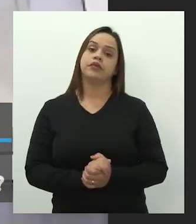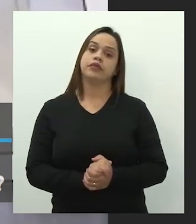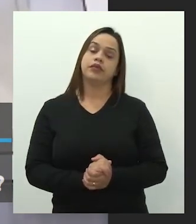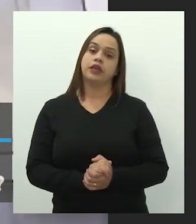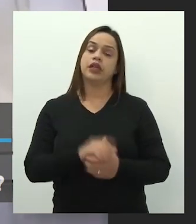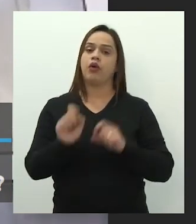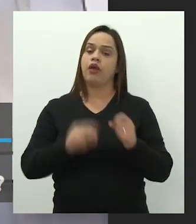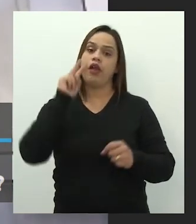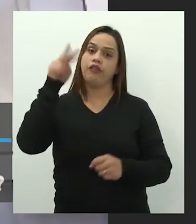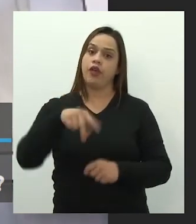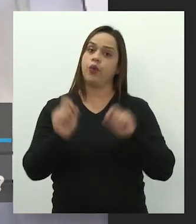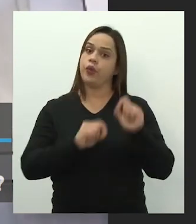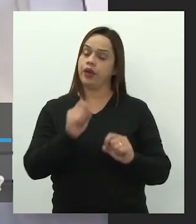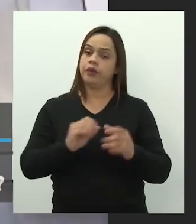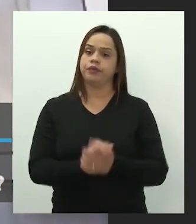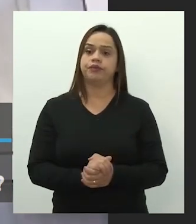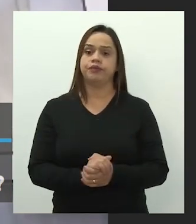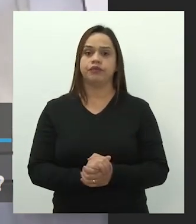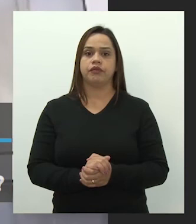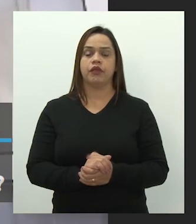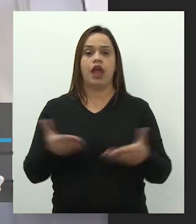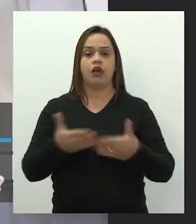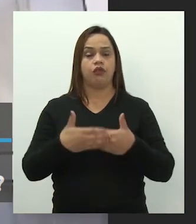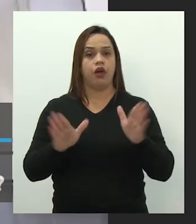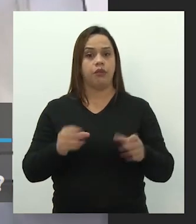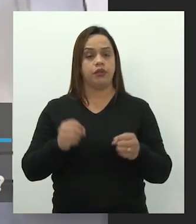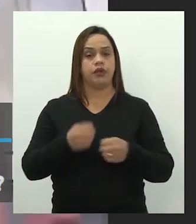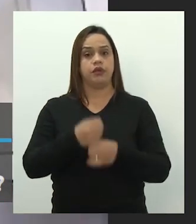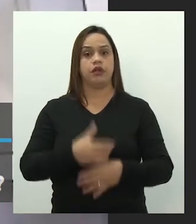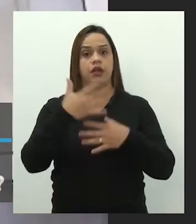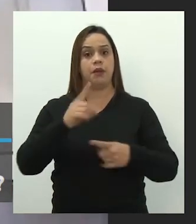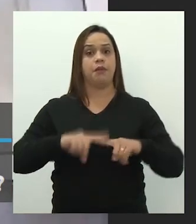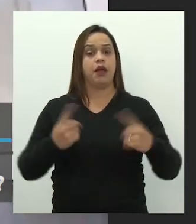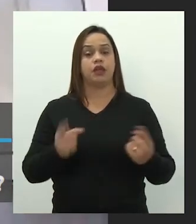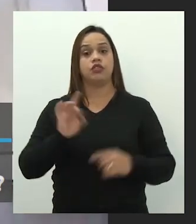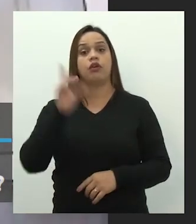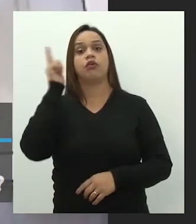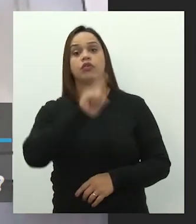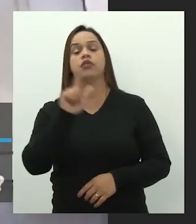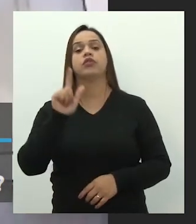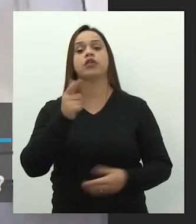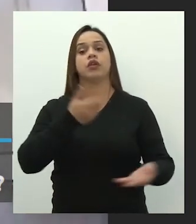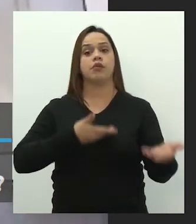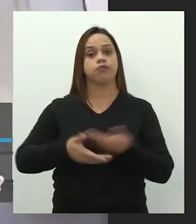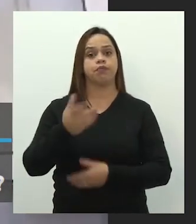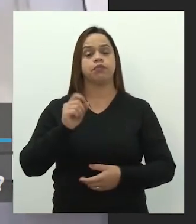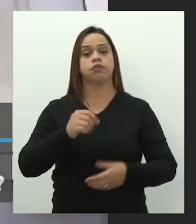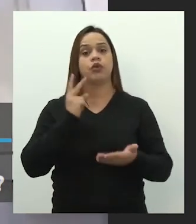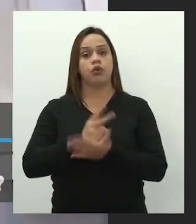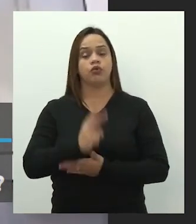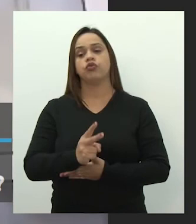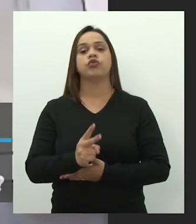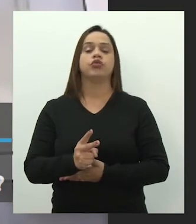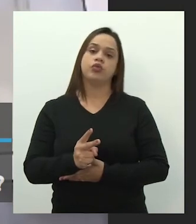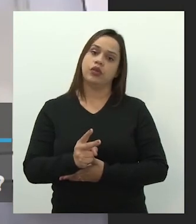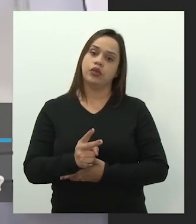Olha só, gente, eu vou deixar uma interação aqui, mas a gente só vai conseguir dar